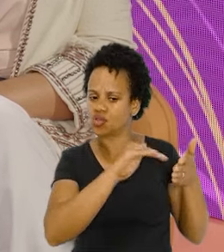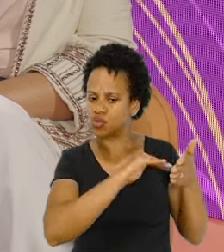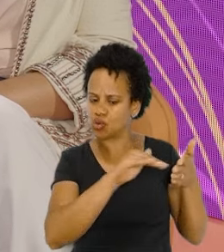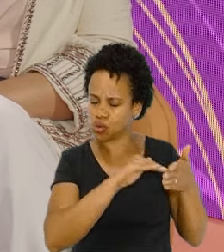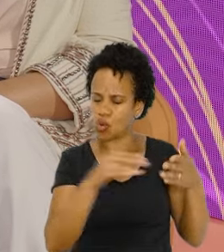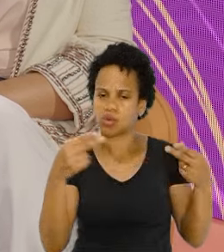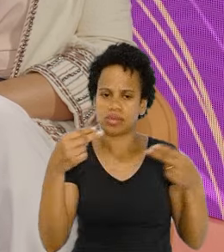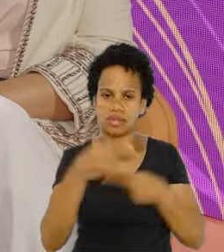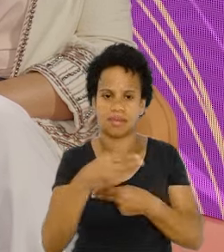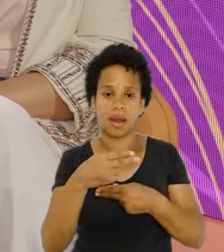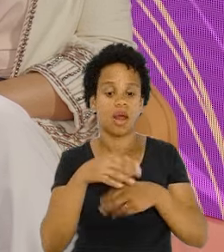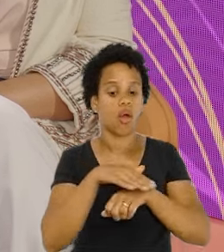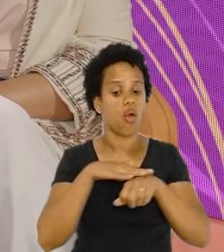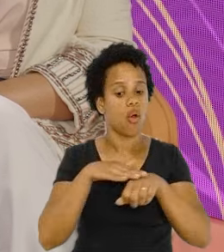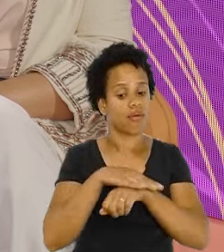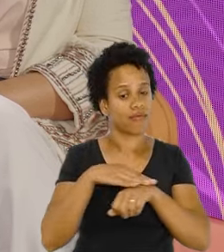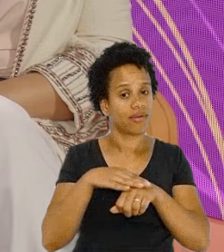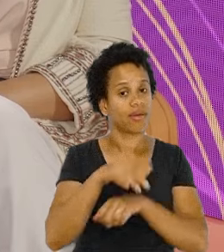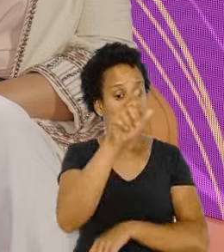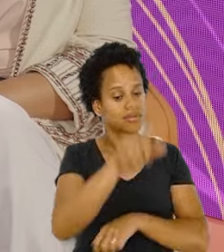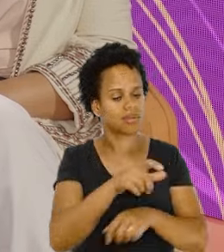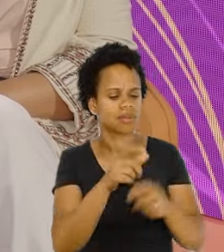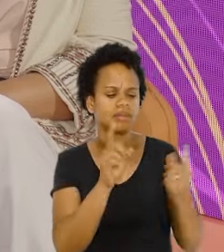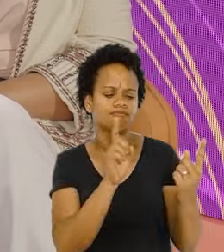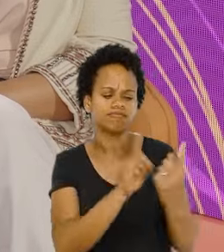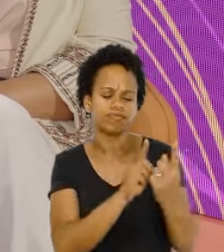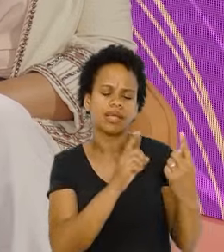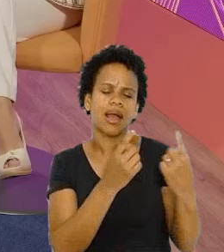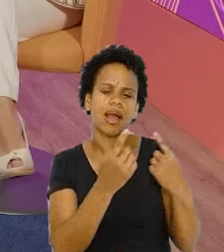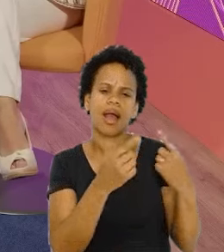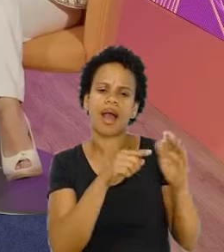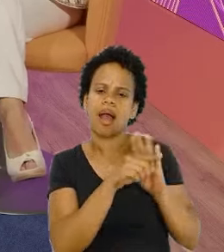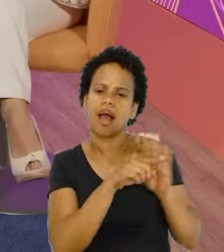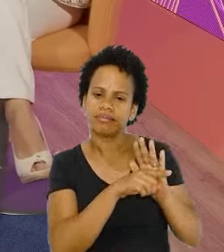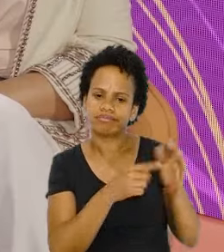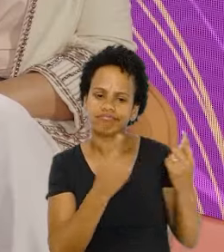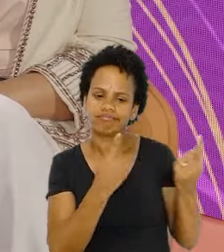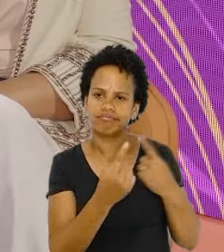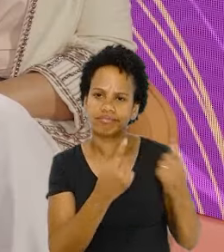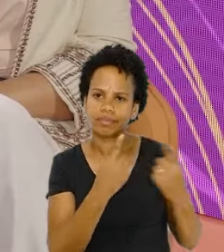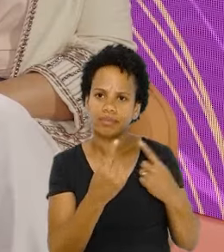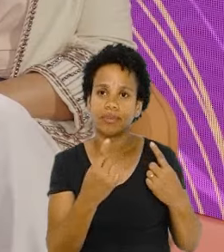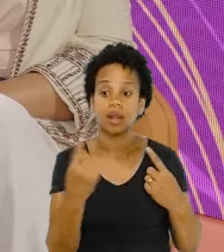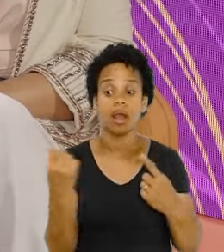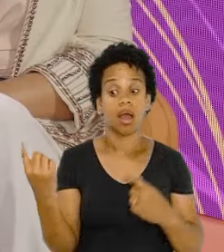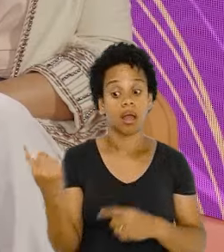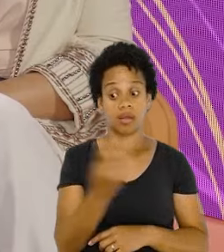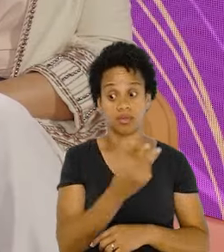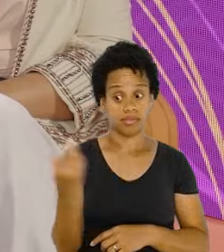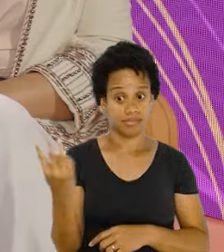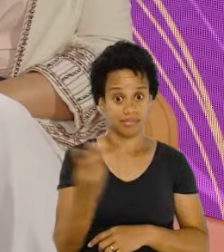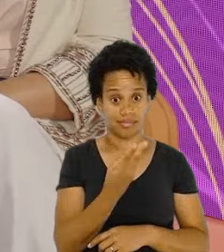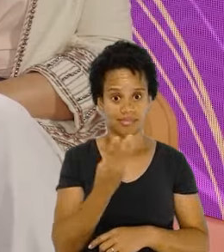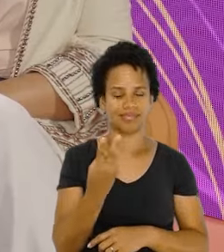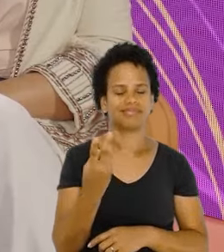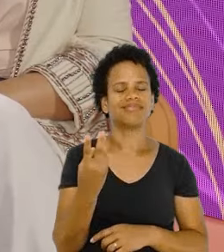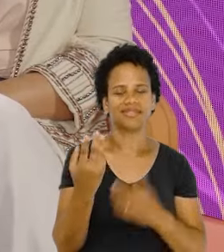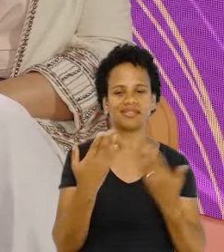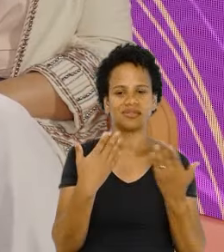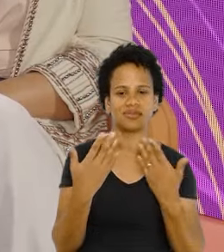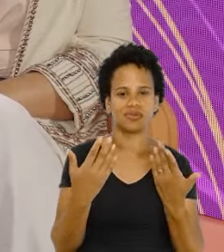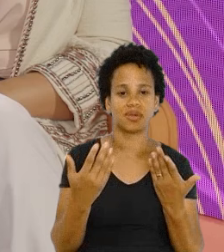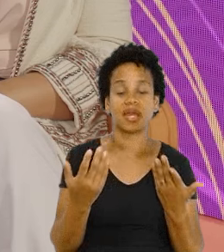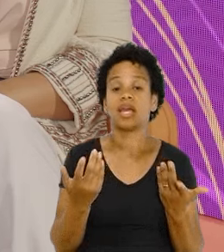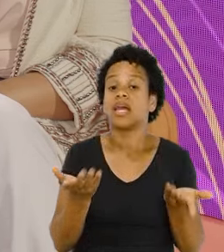vai lá conversar com dos nossos analistas igual a Ioni fez igual a Ivan a Jéssica fizeram para estruturar